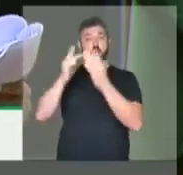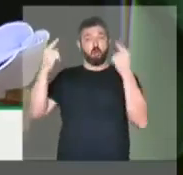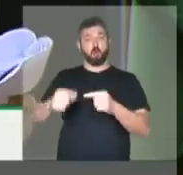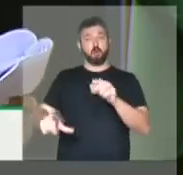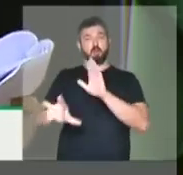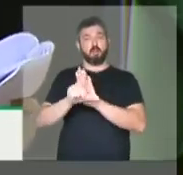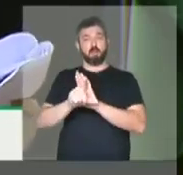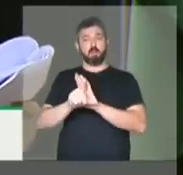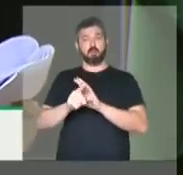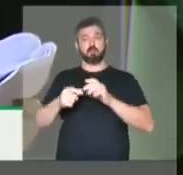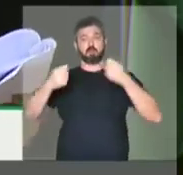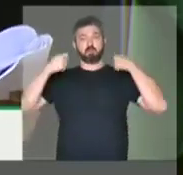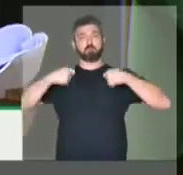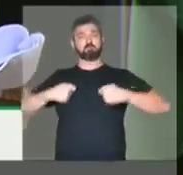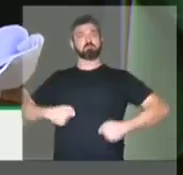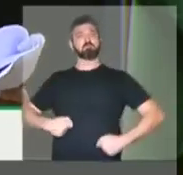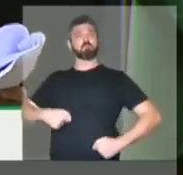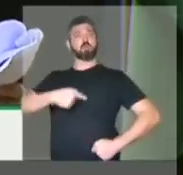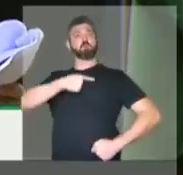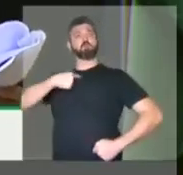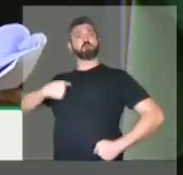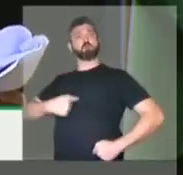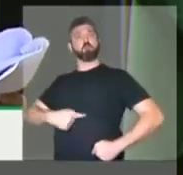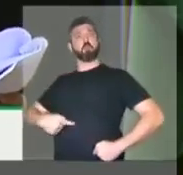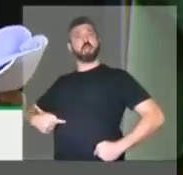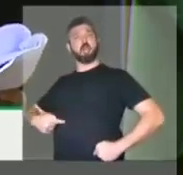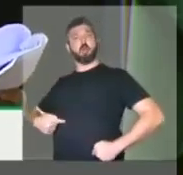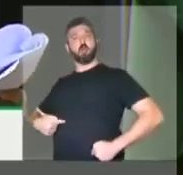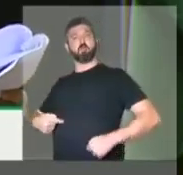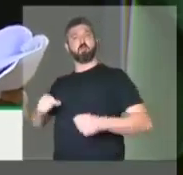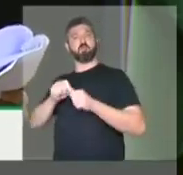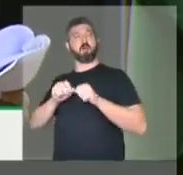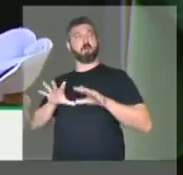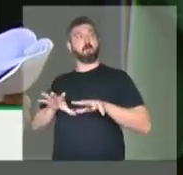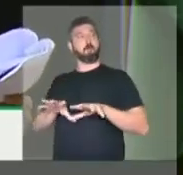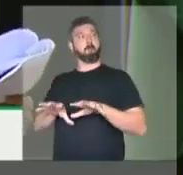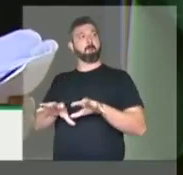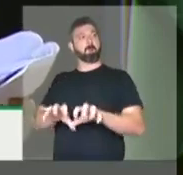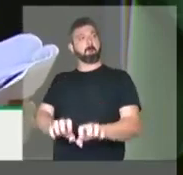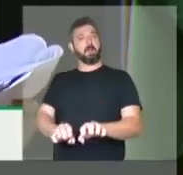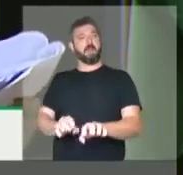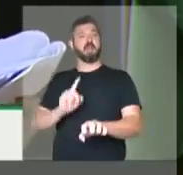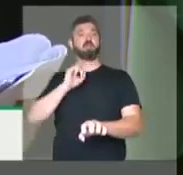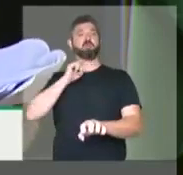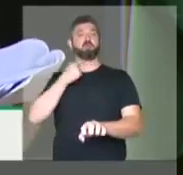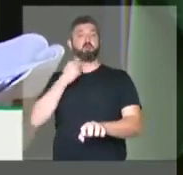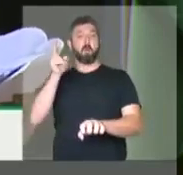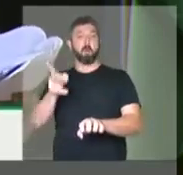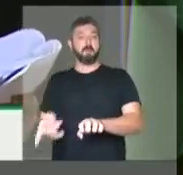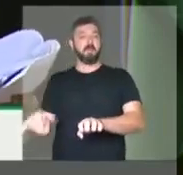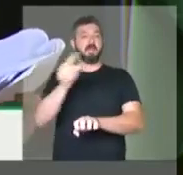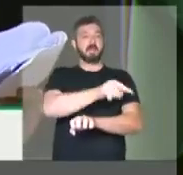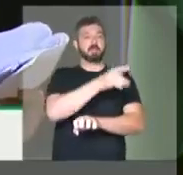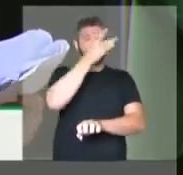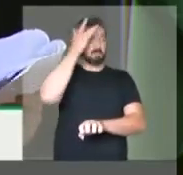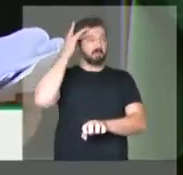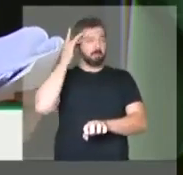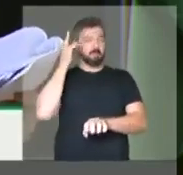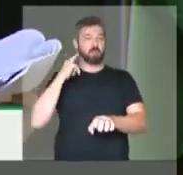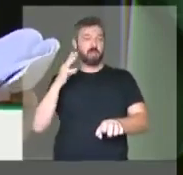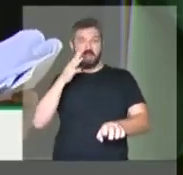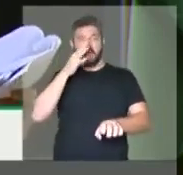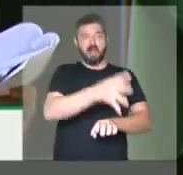leis, vestiram a capa de justiceiros, enfiando as mãos na mesma lama de sujeira